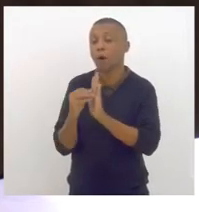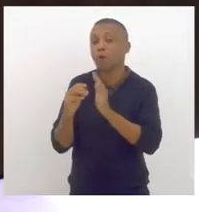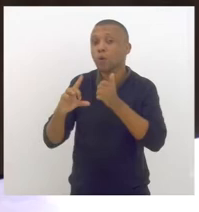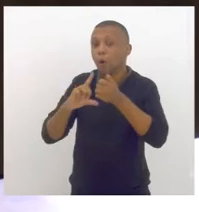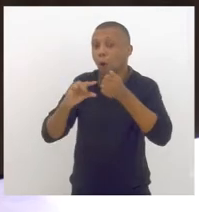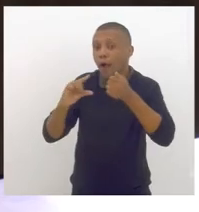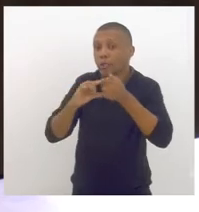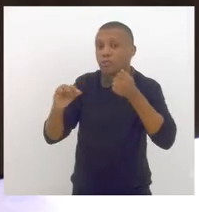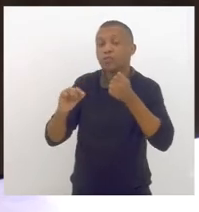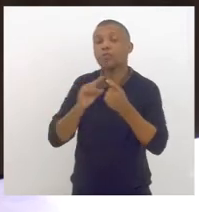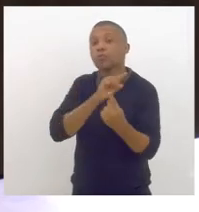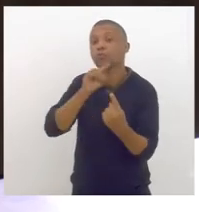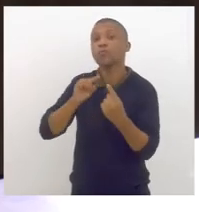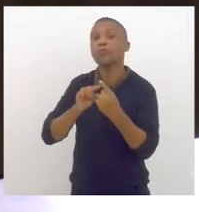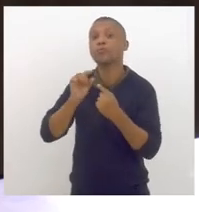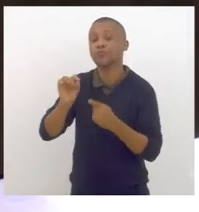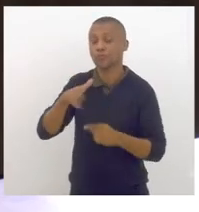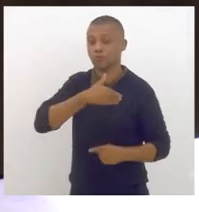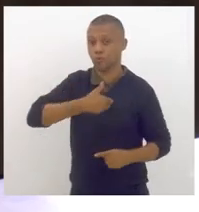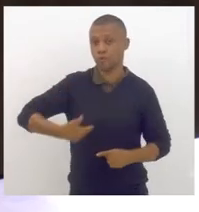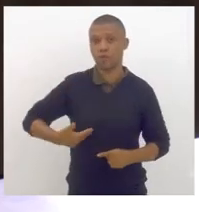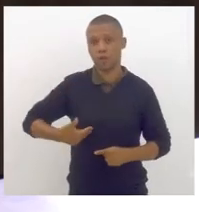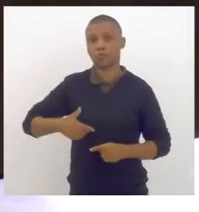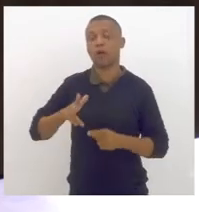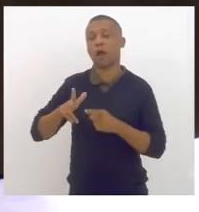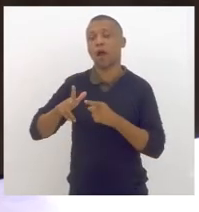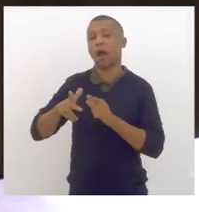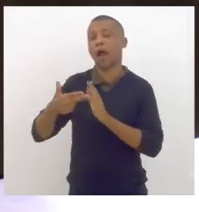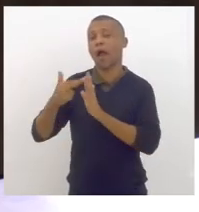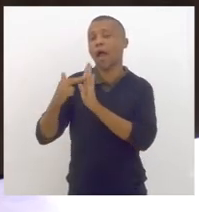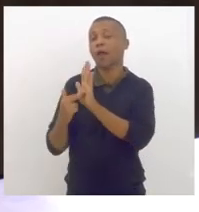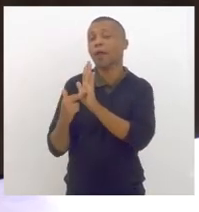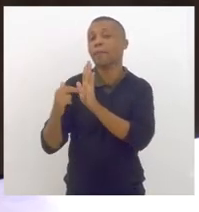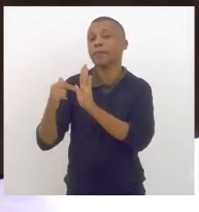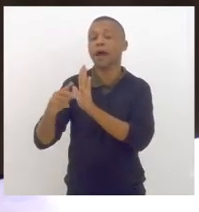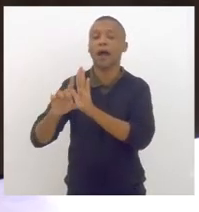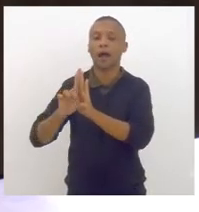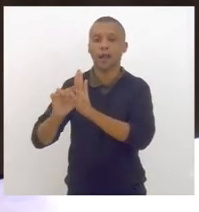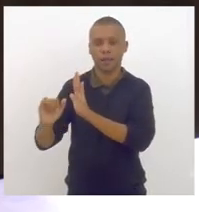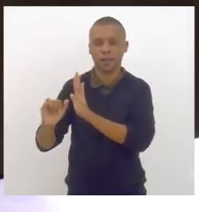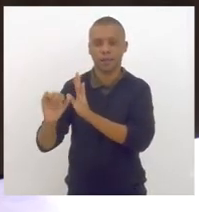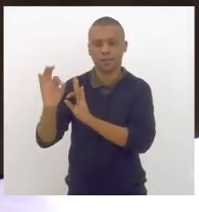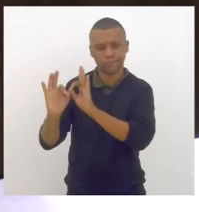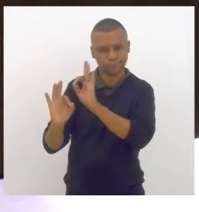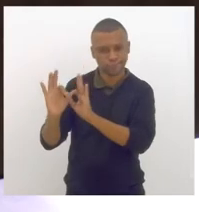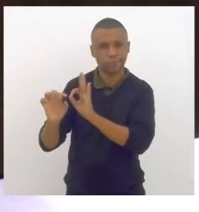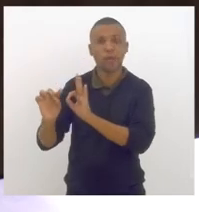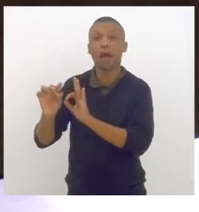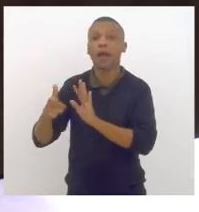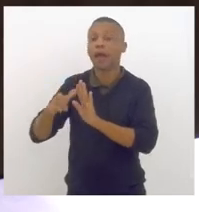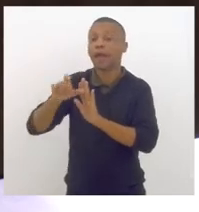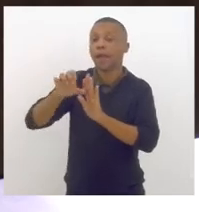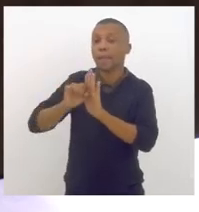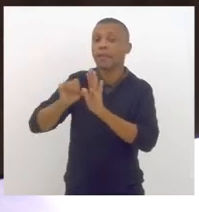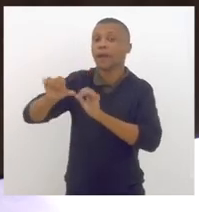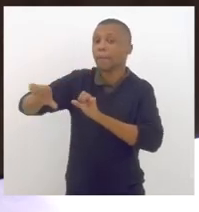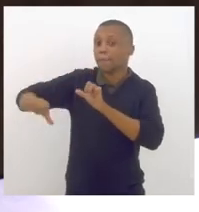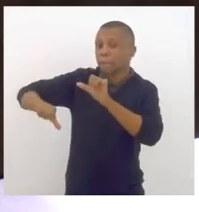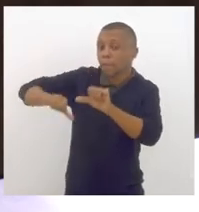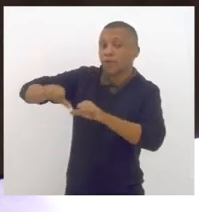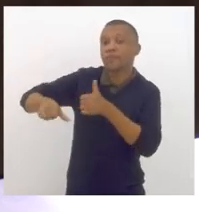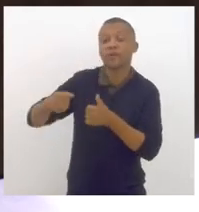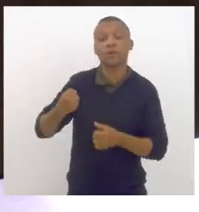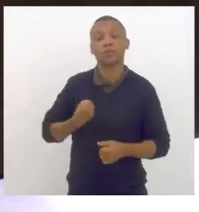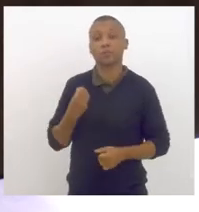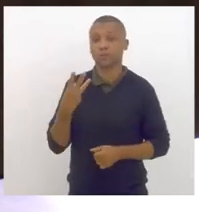Poder Executivo regulamentar a presente lei. E a emenda modificativa 3, modificando